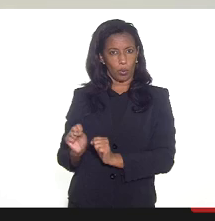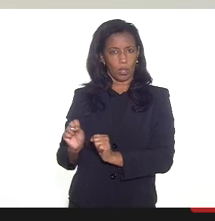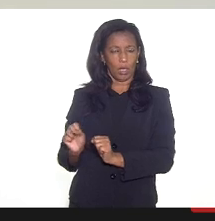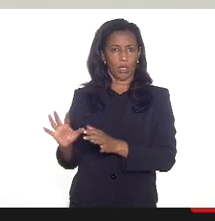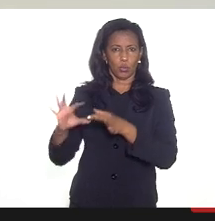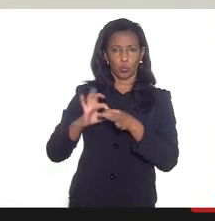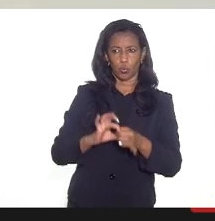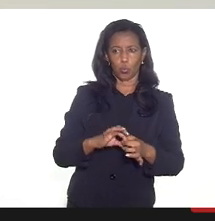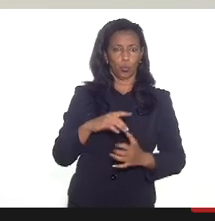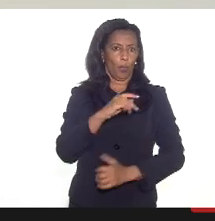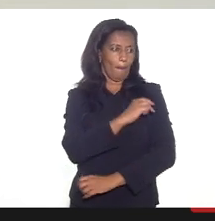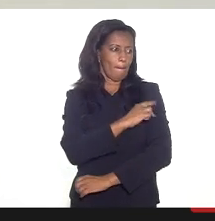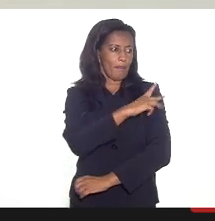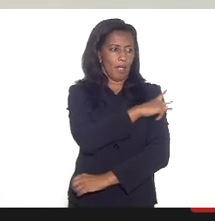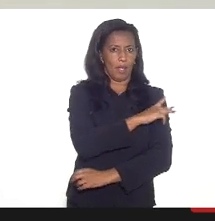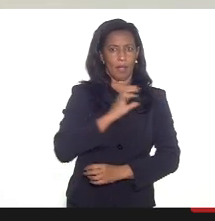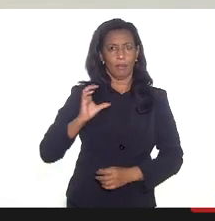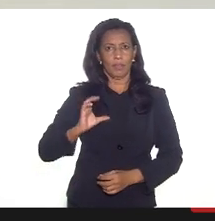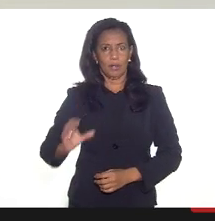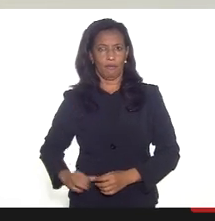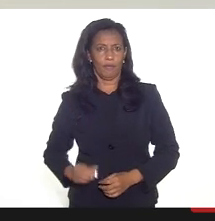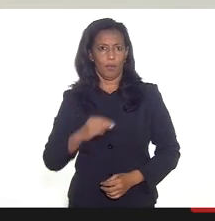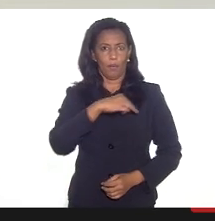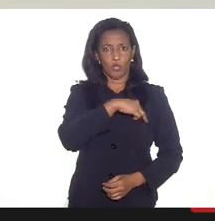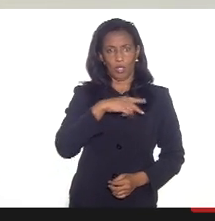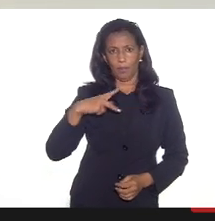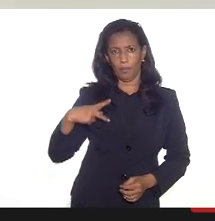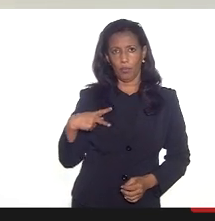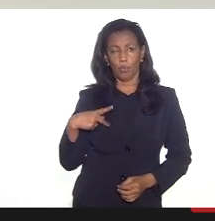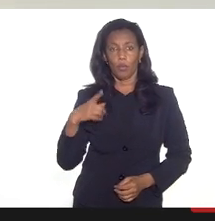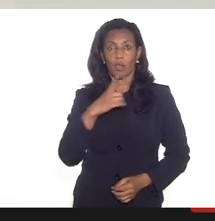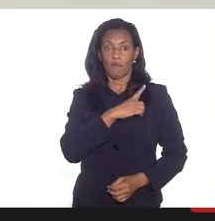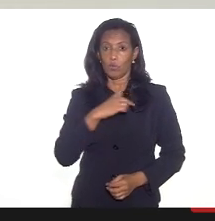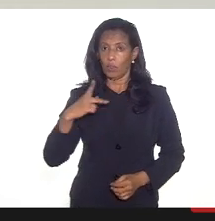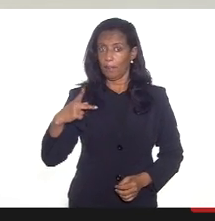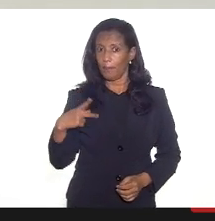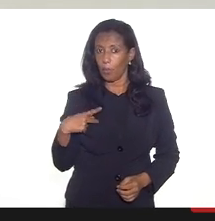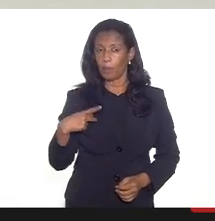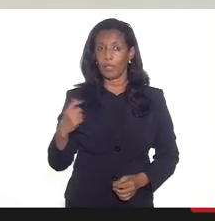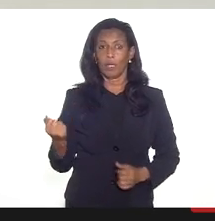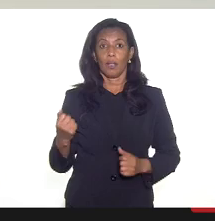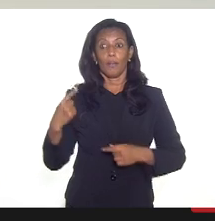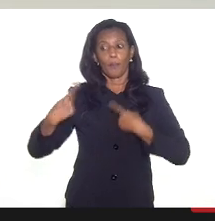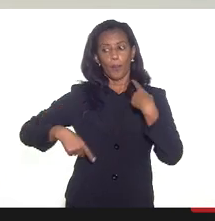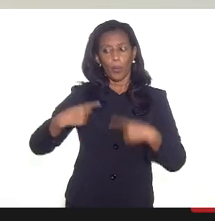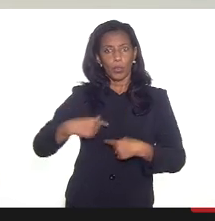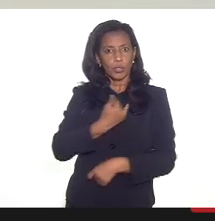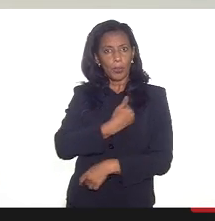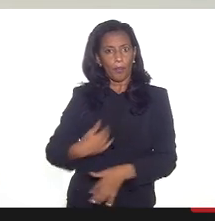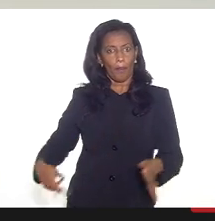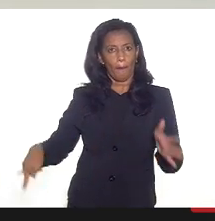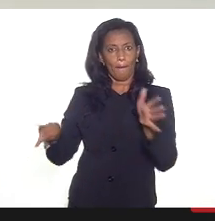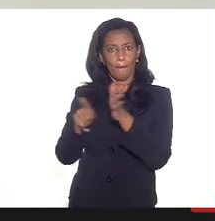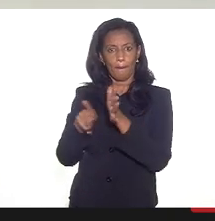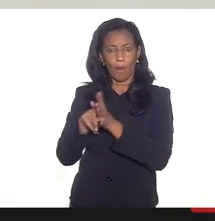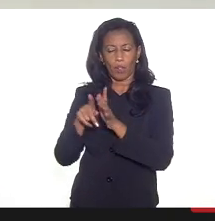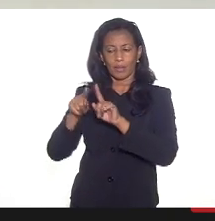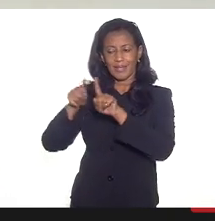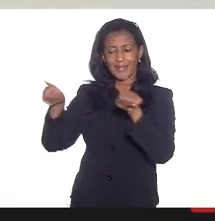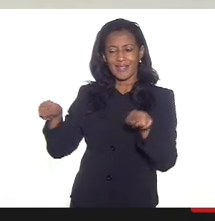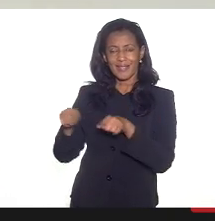Civil, a Polícia Militar, o Ministério Público e a Defensoria Pública, políticas públicas como Sala